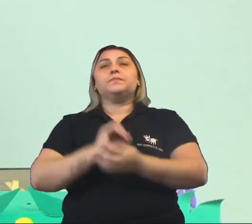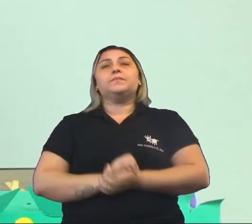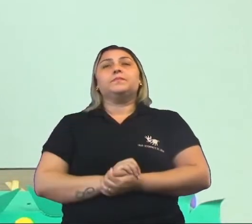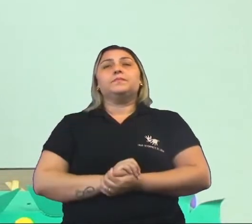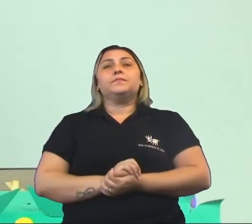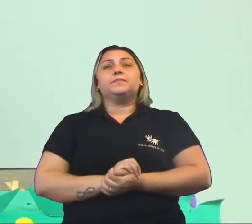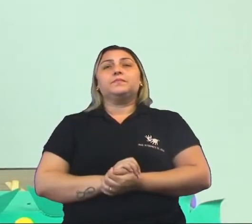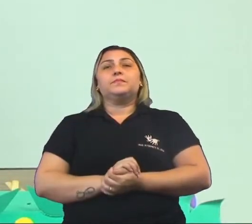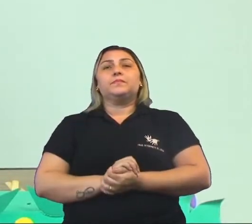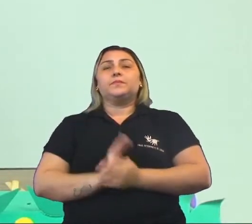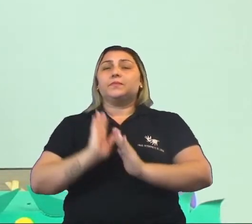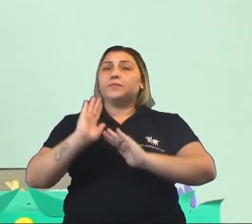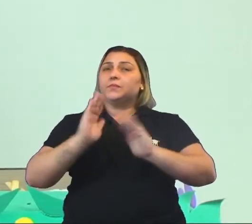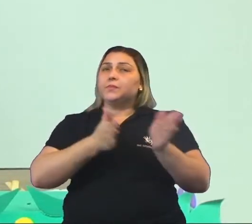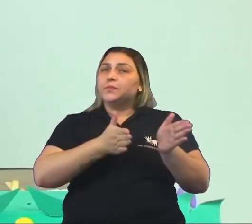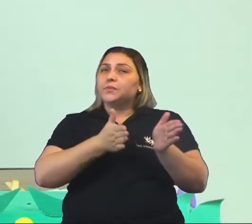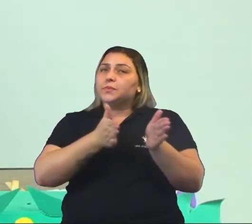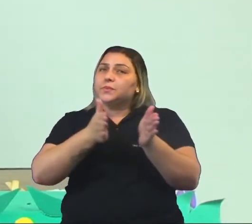pelo